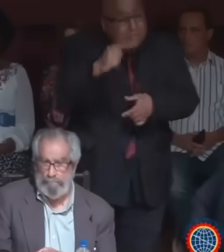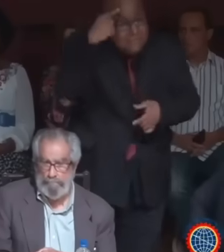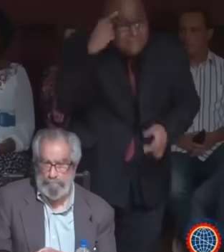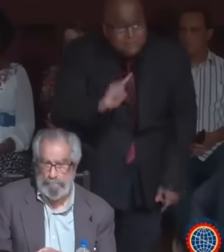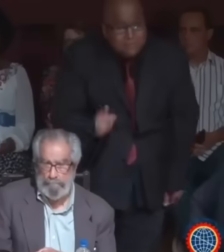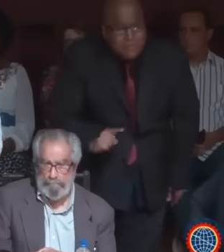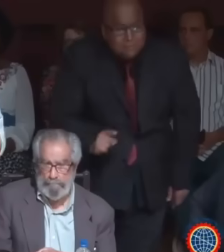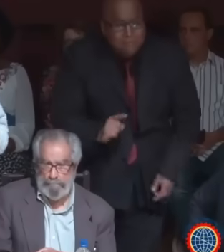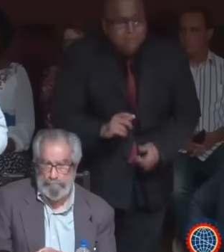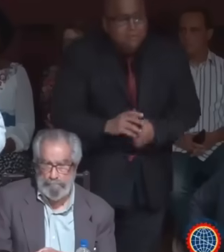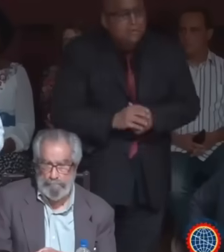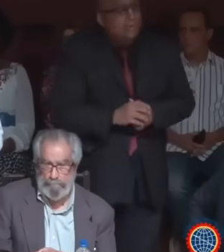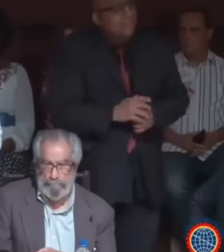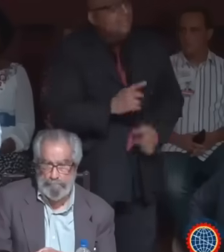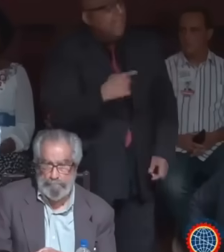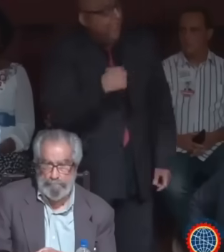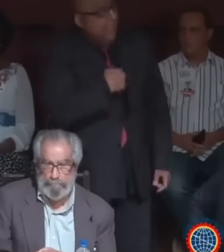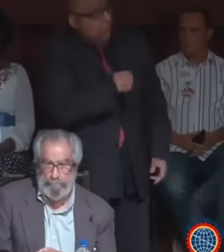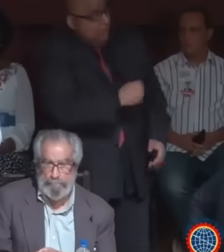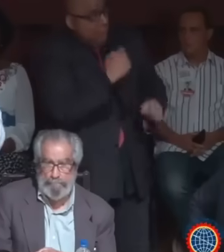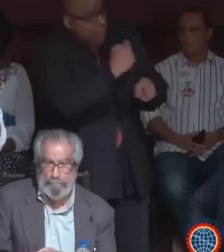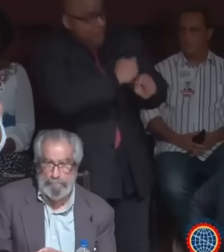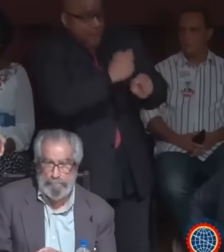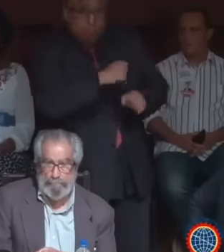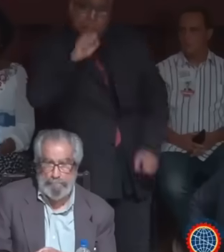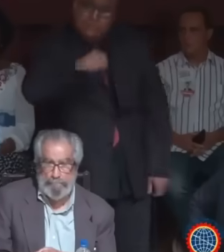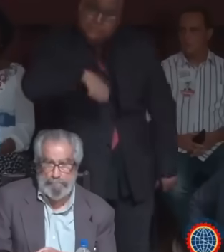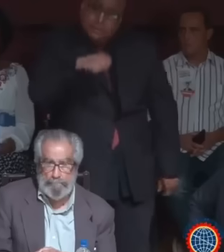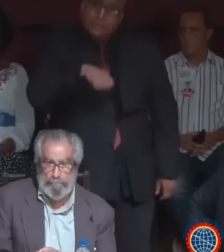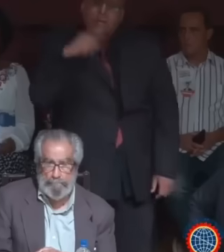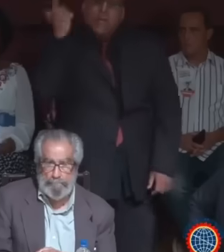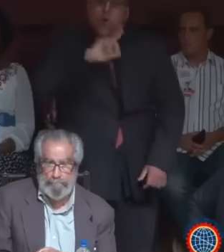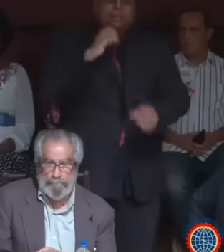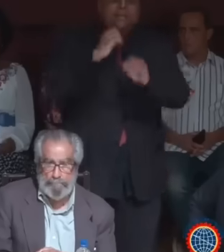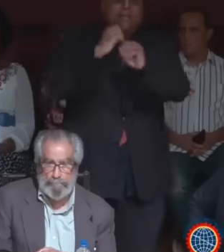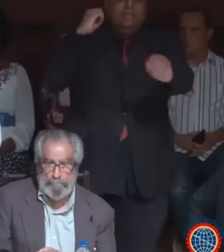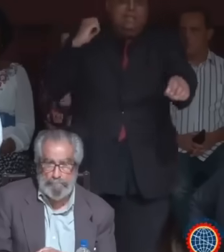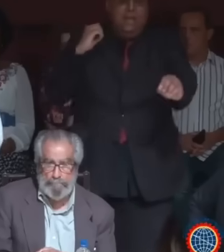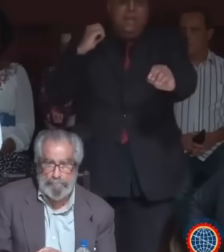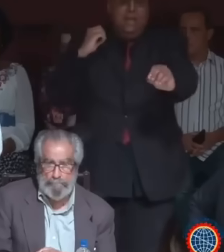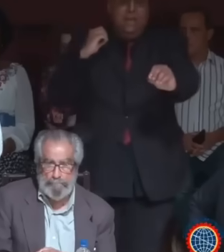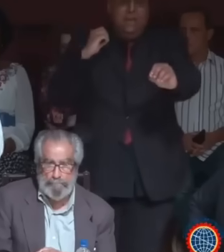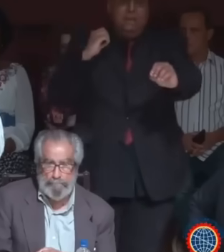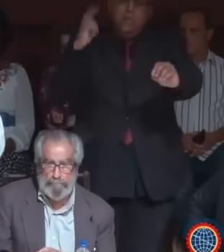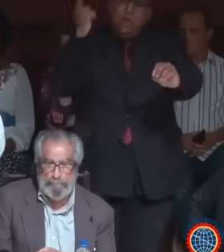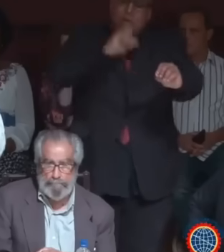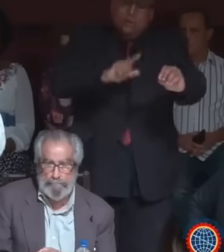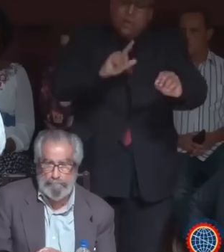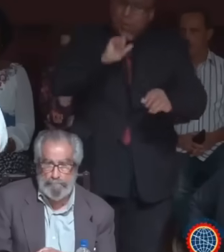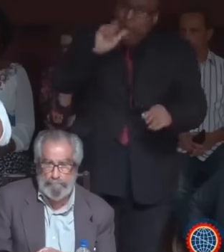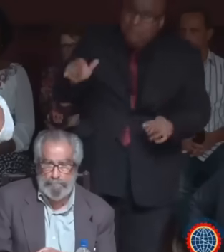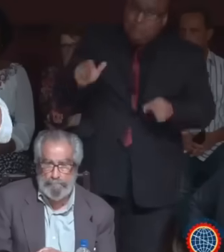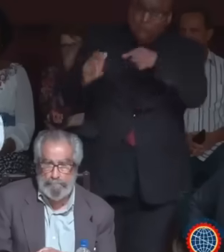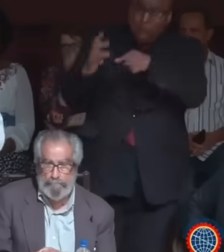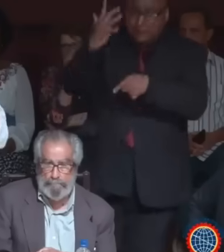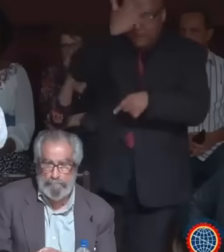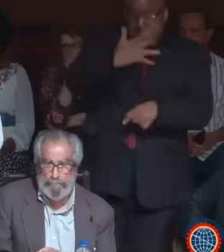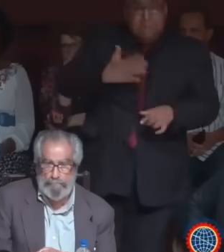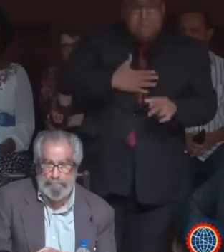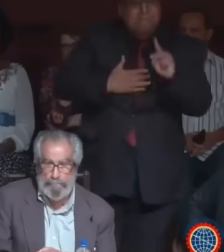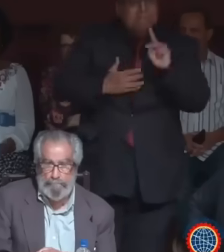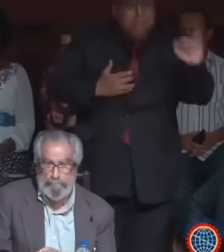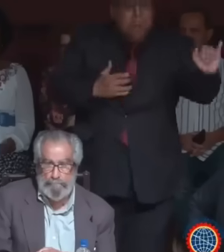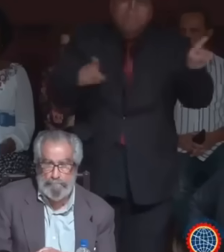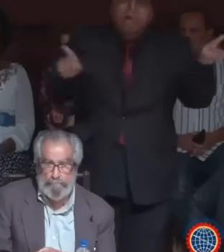ouviu. Eu sou filho de pedreiro e me tornei engenheiro. Mas o que eu quero te dizer é que o meu pai